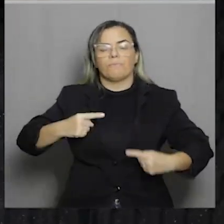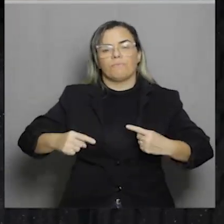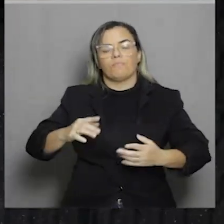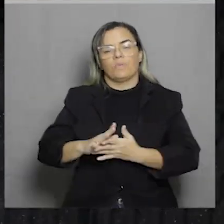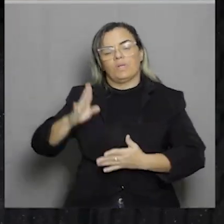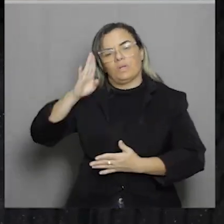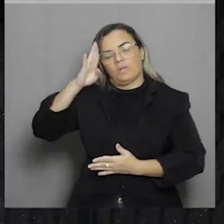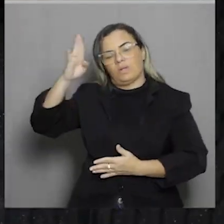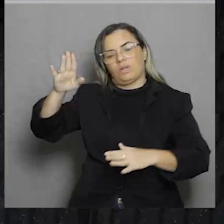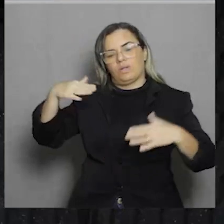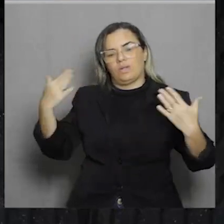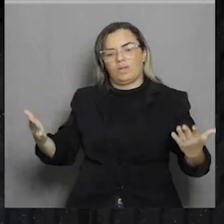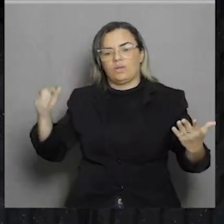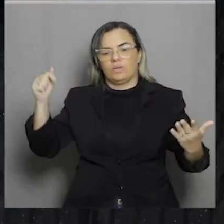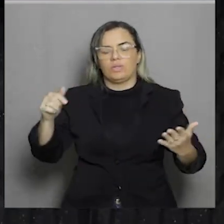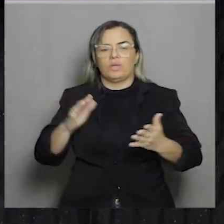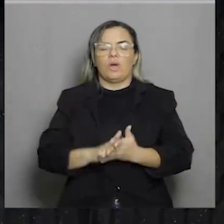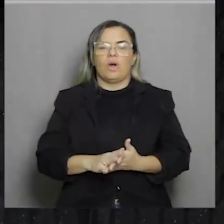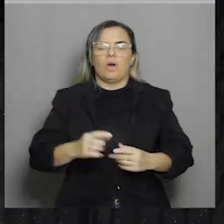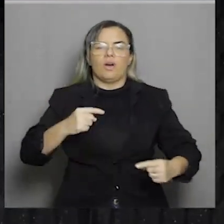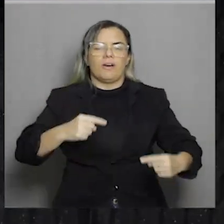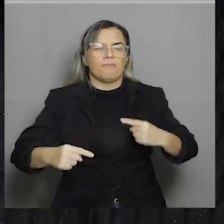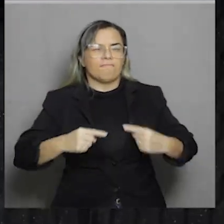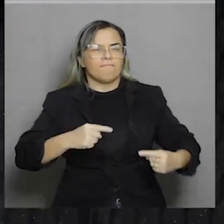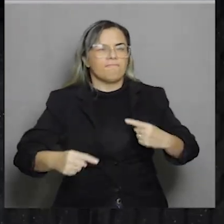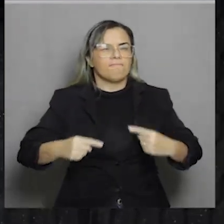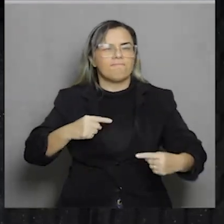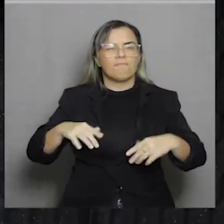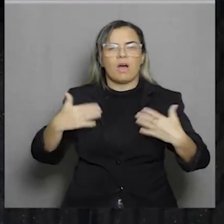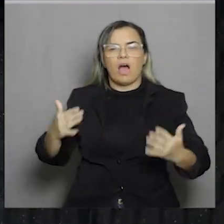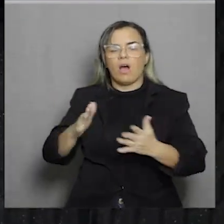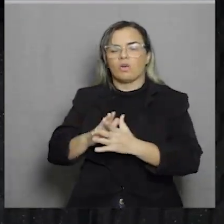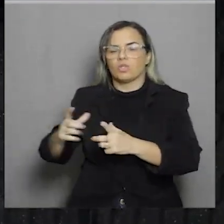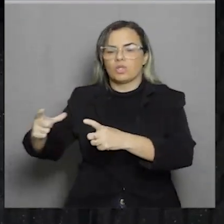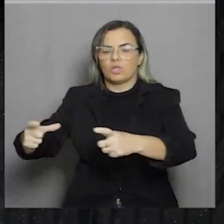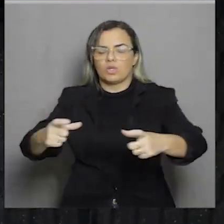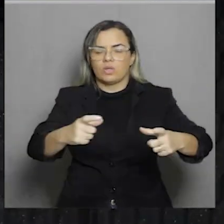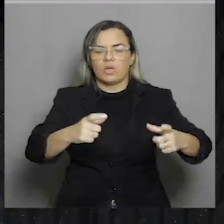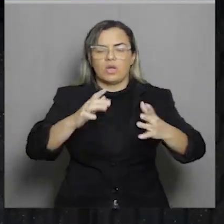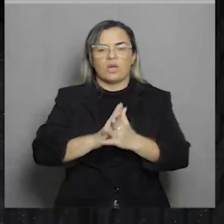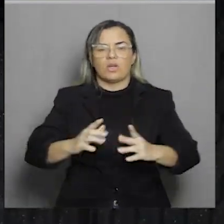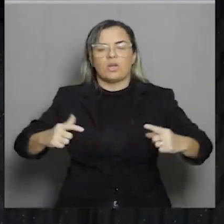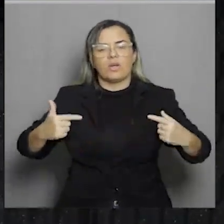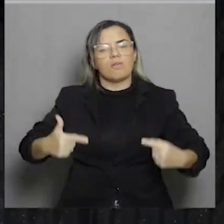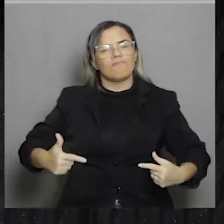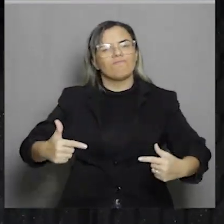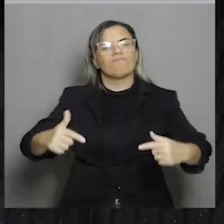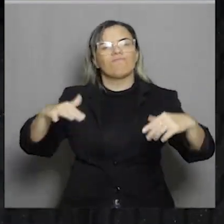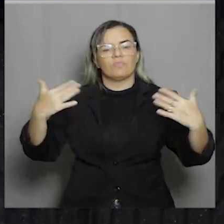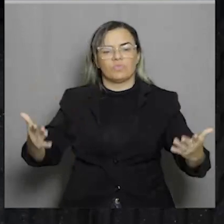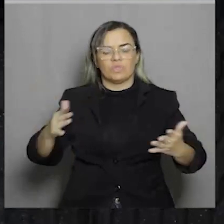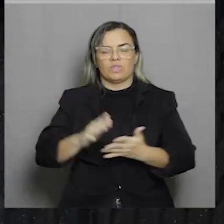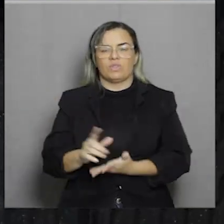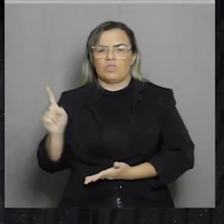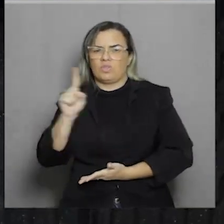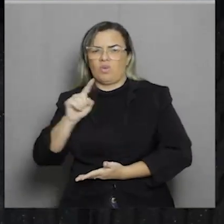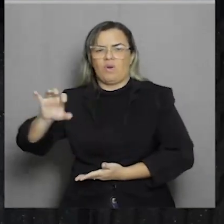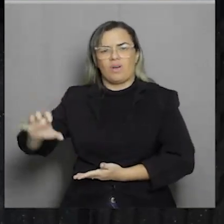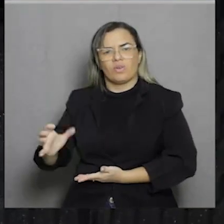Principalmente quando você discute os campos de batalha. Haja vista, as batalhas não ocorreram só na